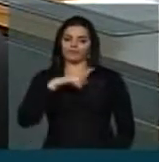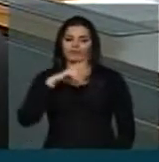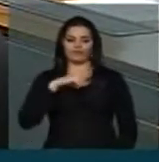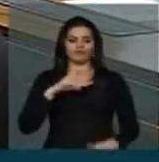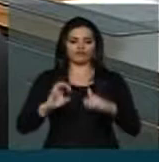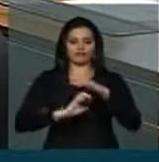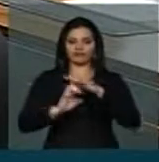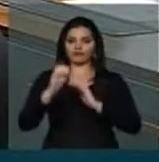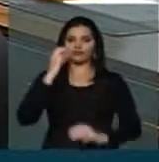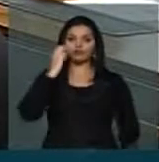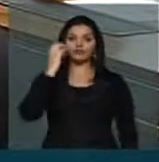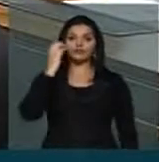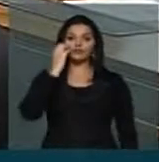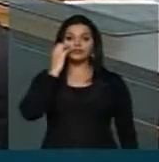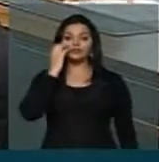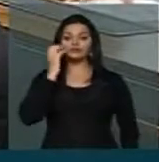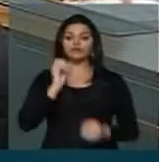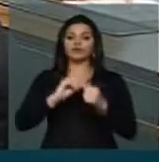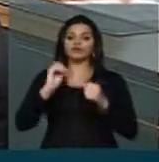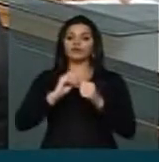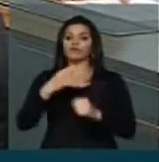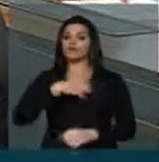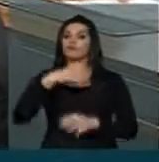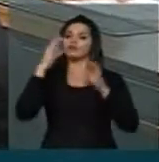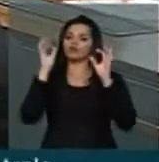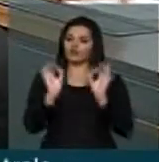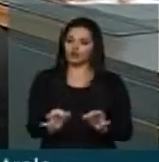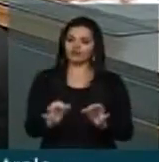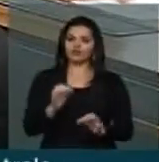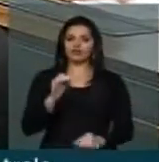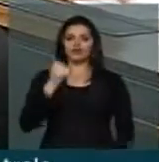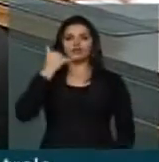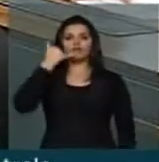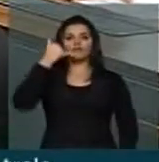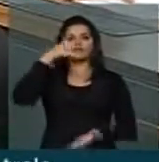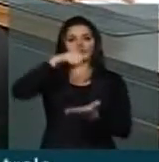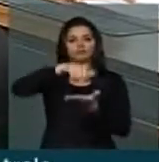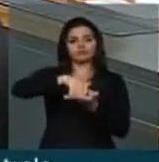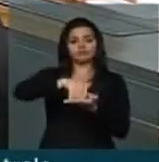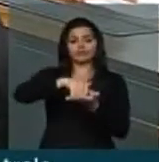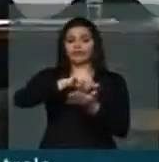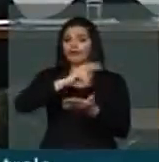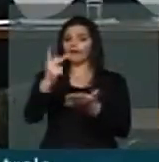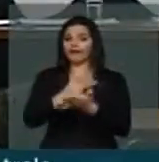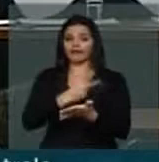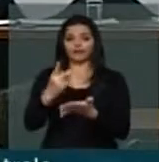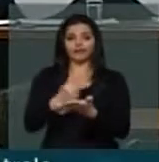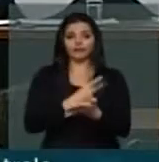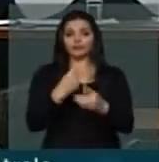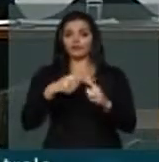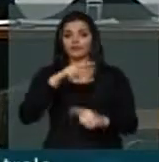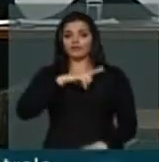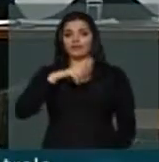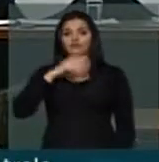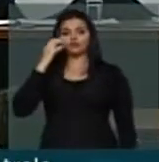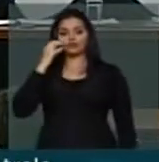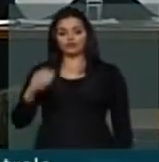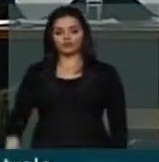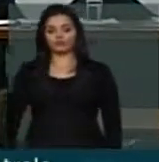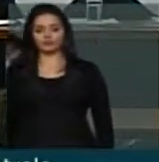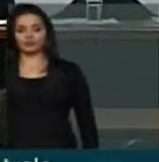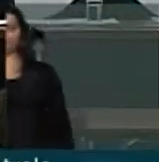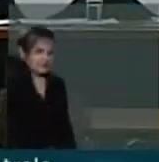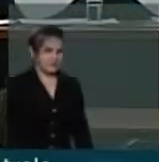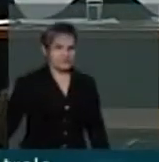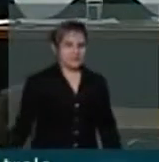das telefonias móveis foram feitas de uma forma correta e as fixas foram feitas equivocadas. Porque quando se privatizou o celular,